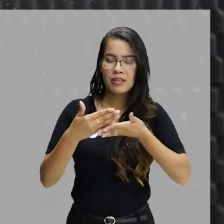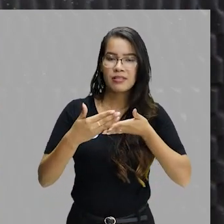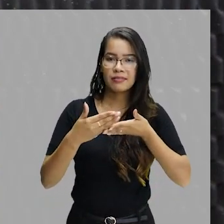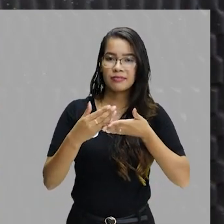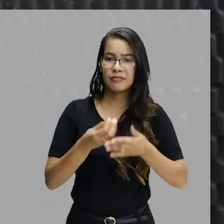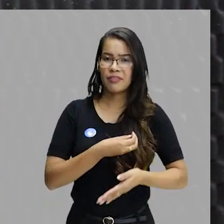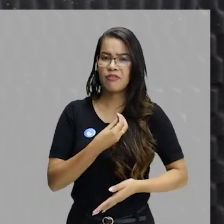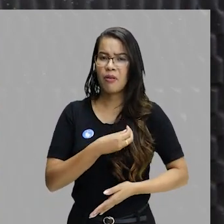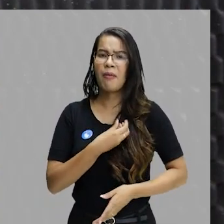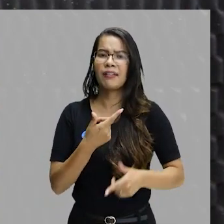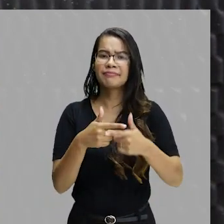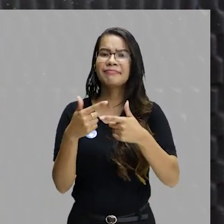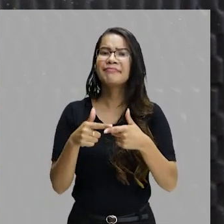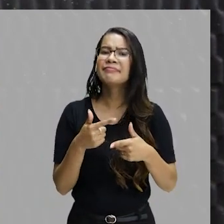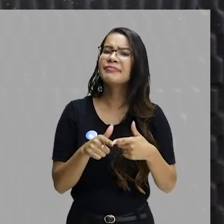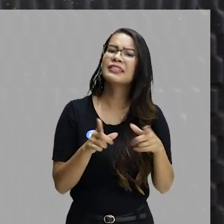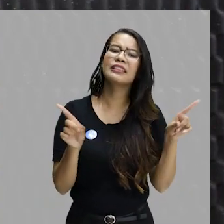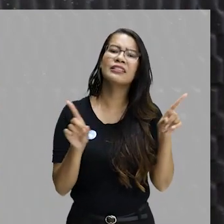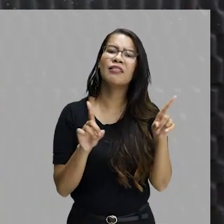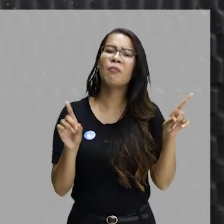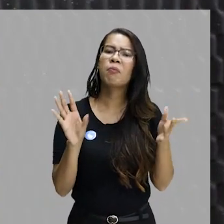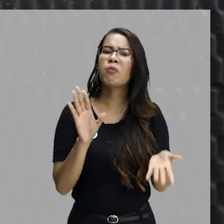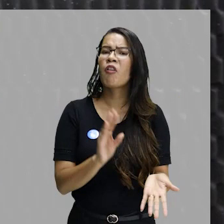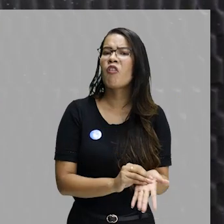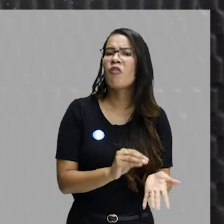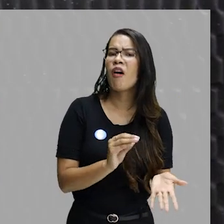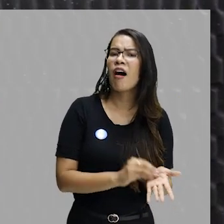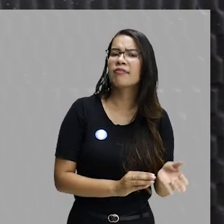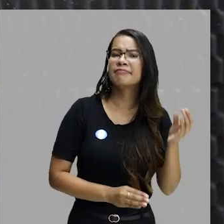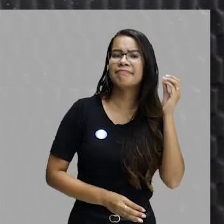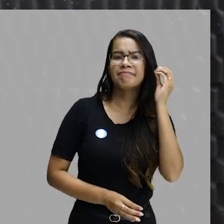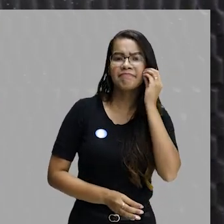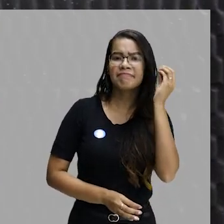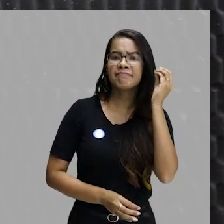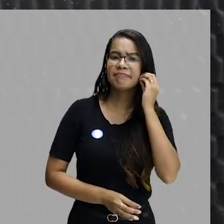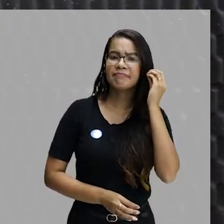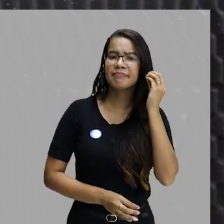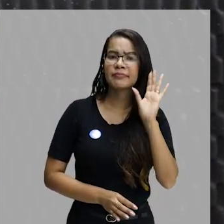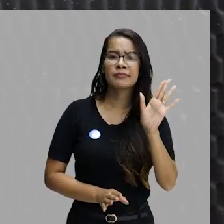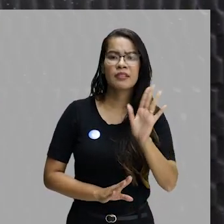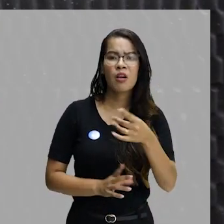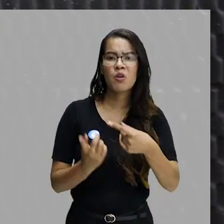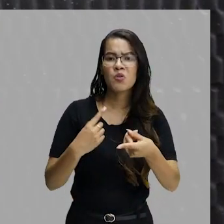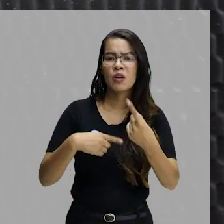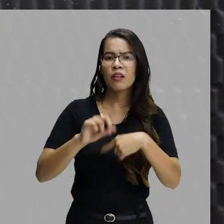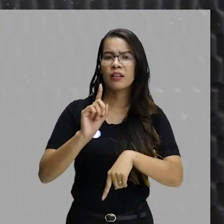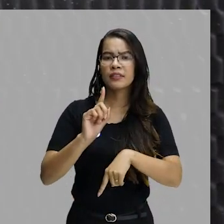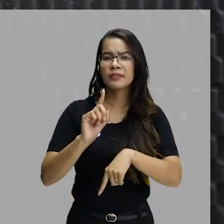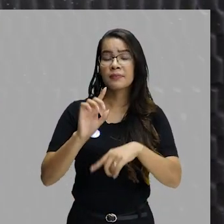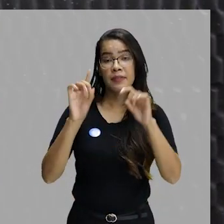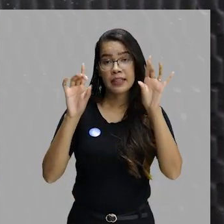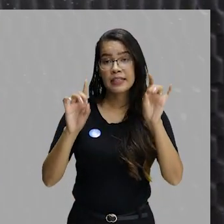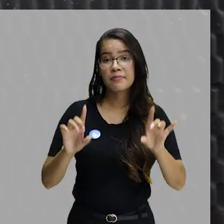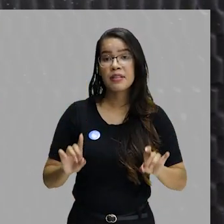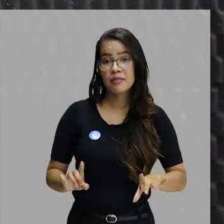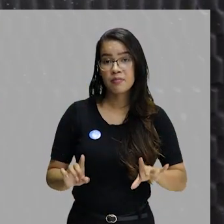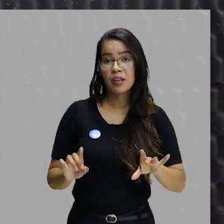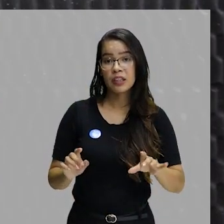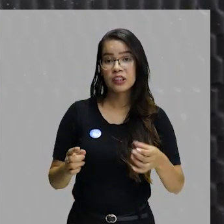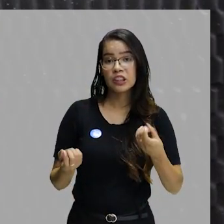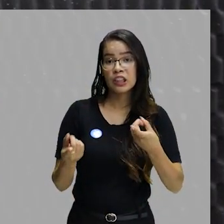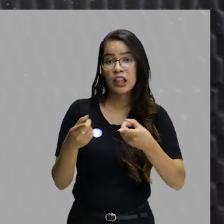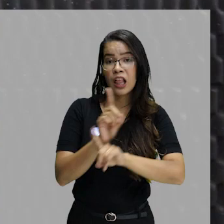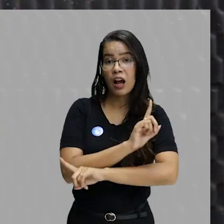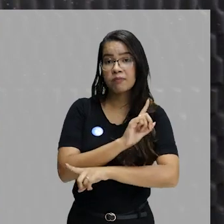crise. E não foi por falta de tentativas de superação, principalmente no